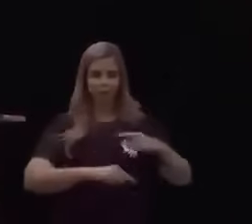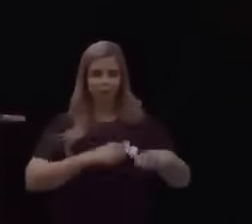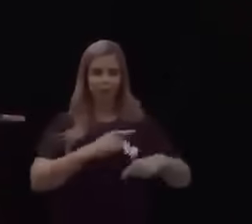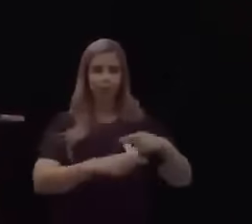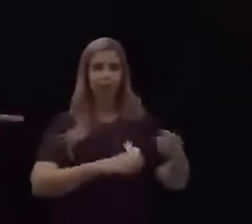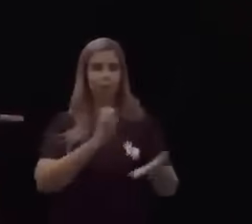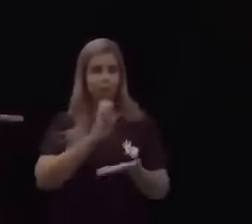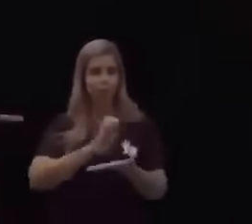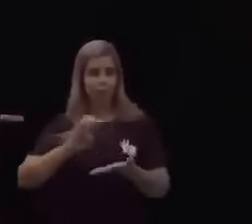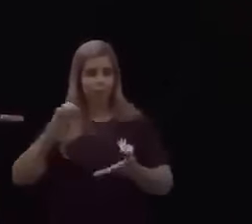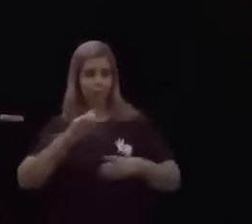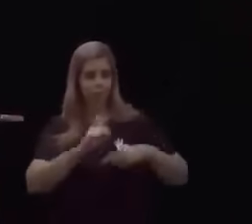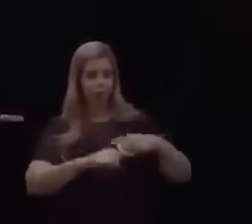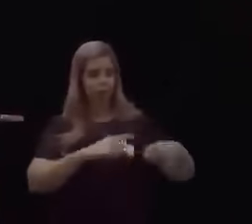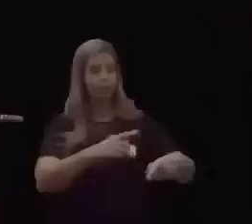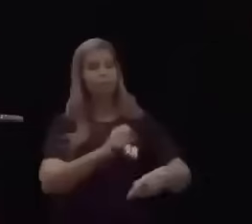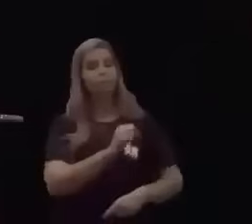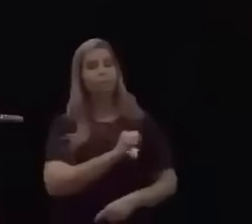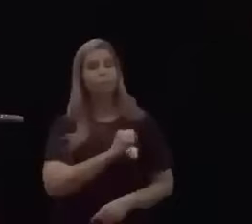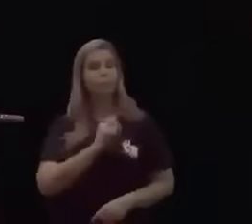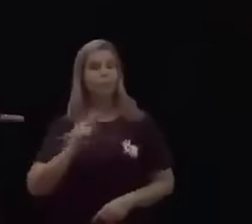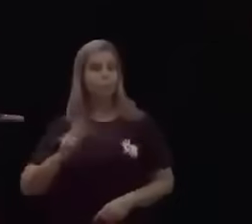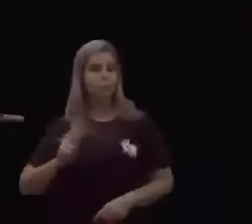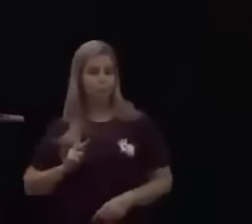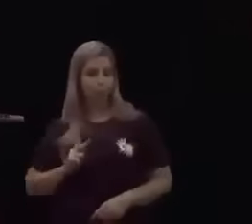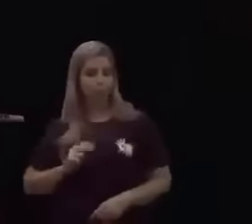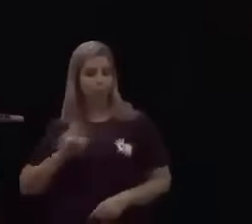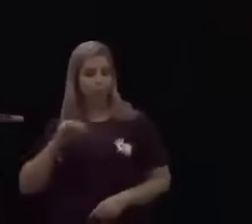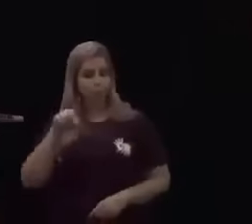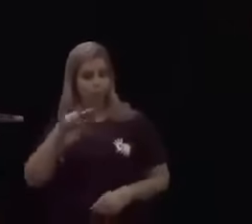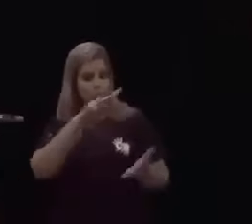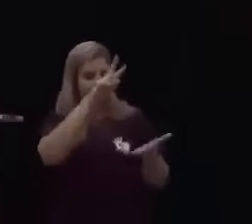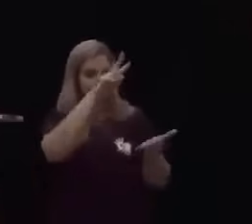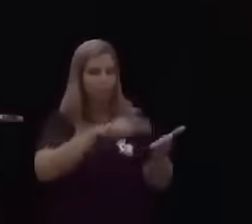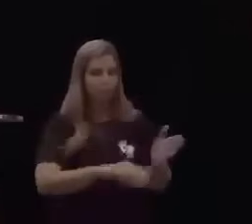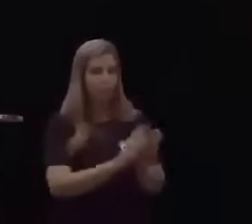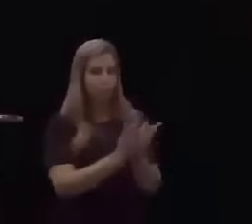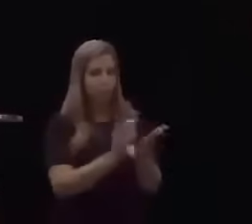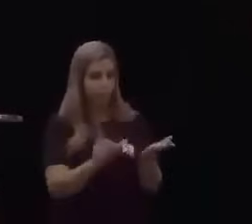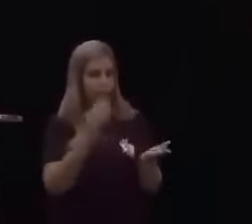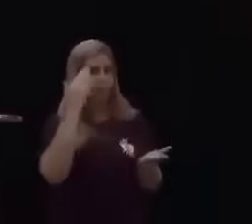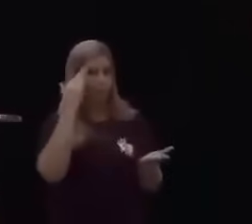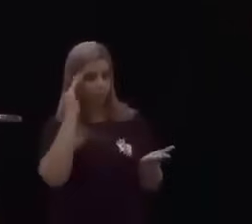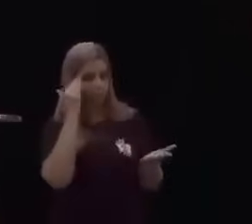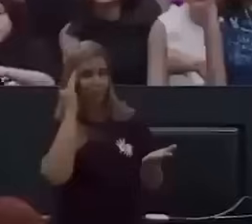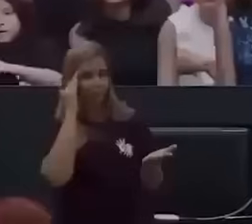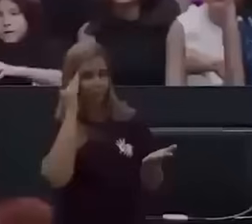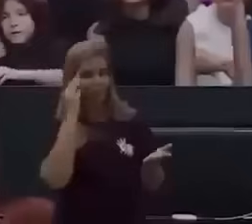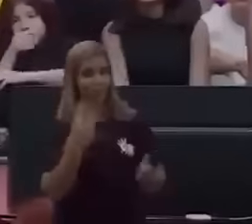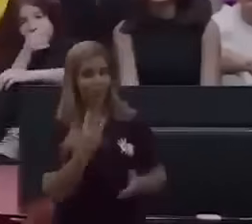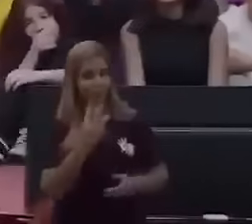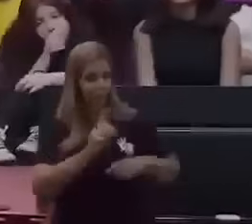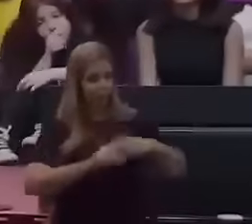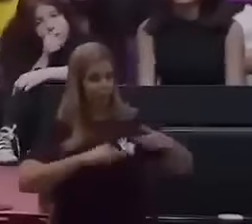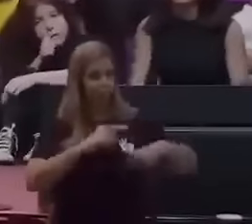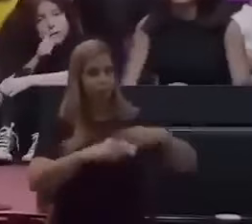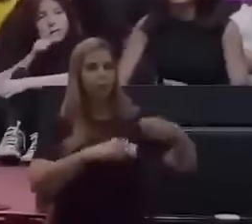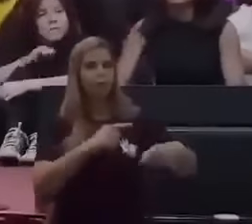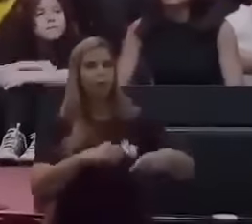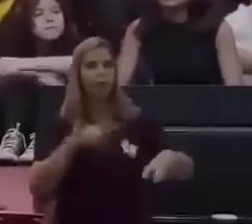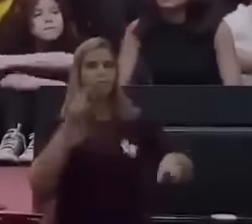e a geração dos apóstolos. Se você ler a sua Bíblia, você notará que essas foram as 3 gerações que mais viram